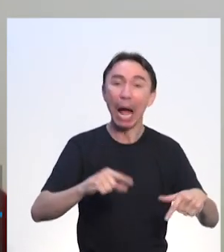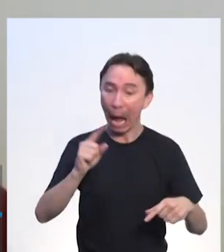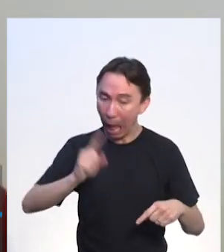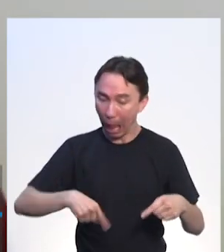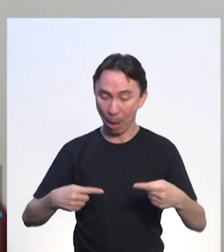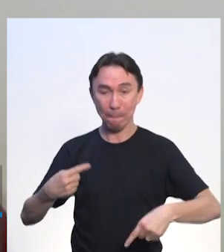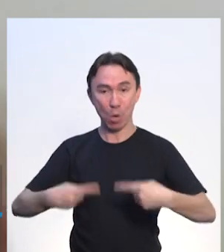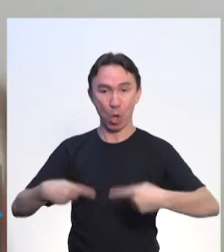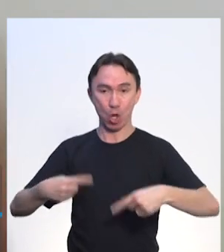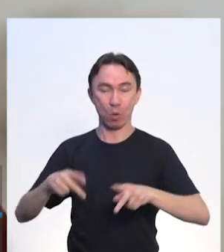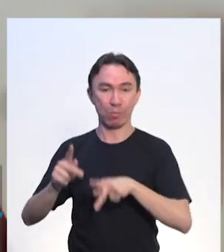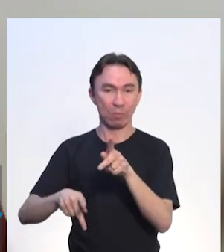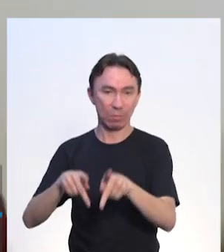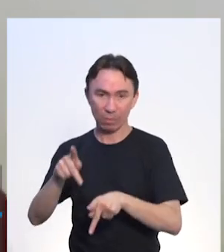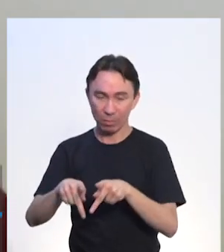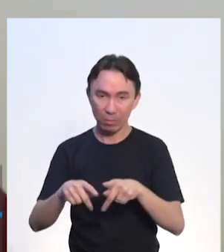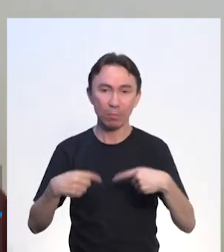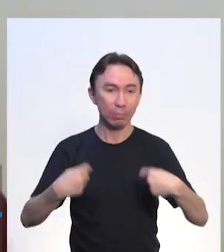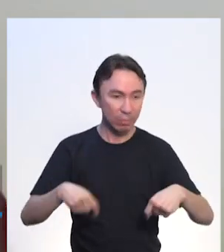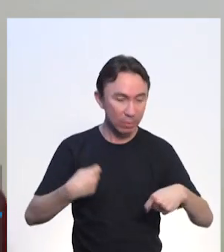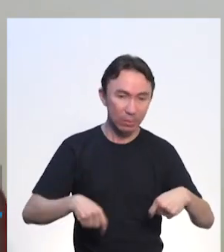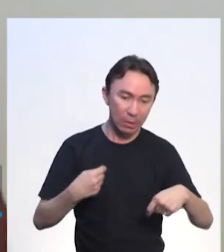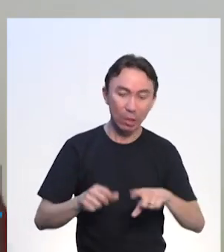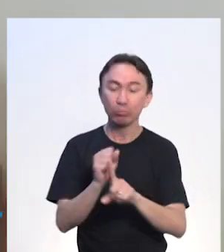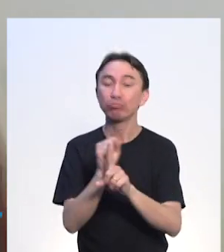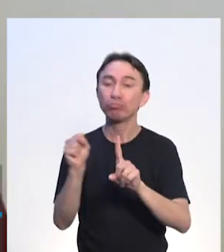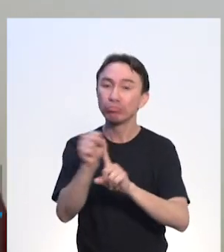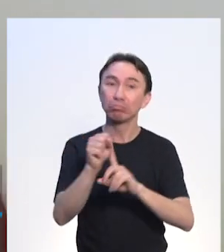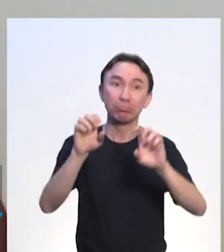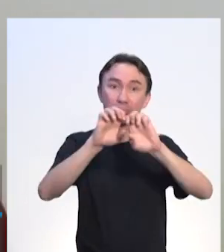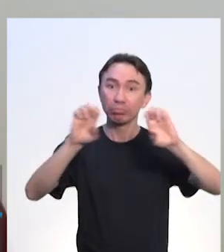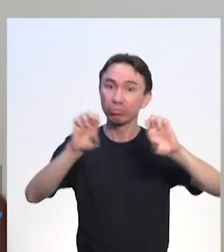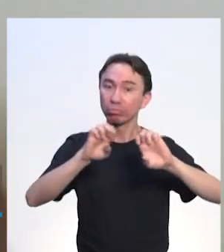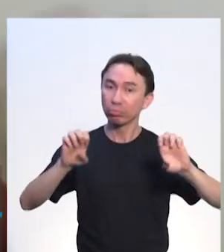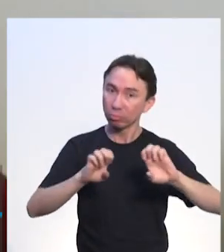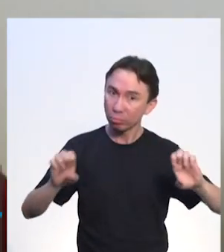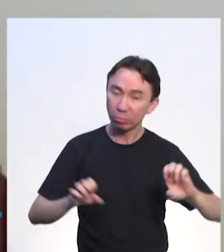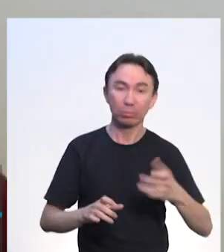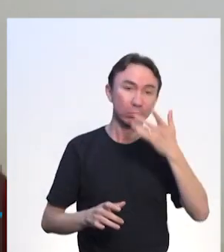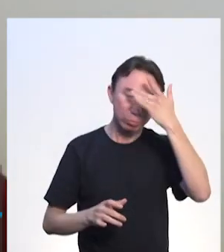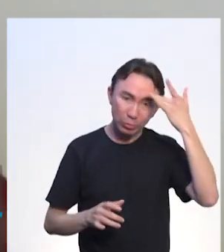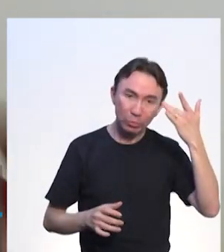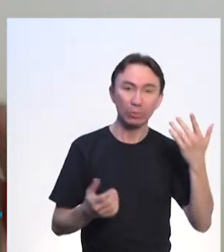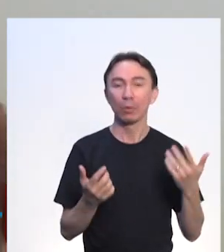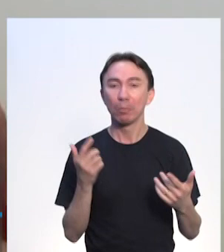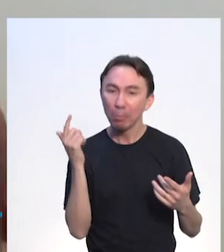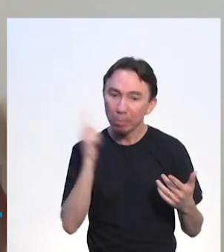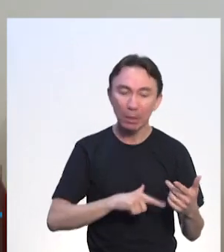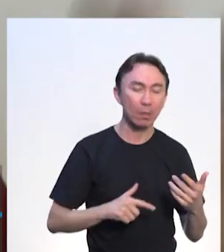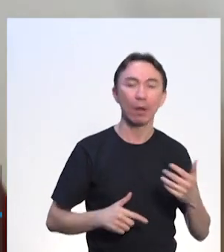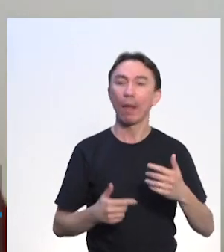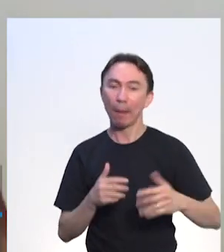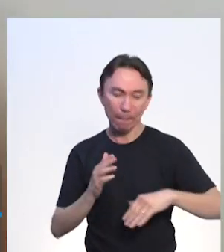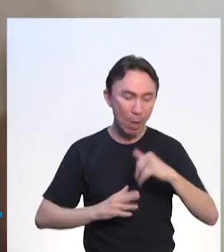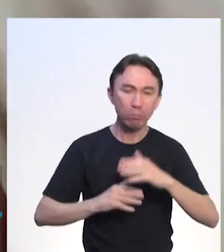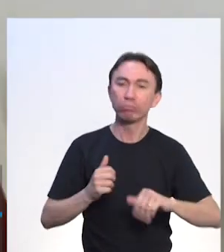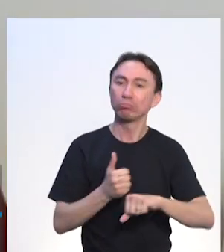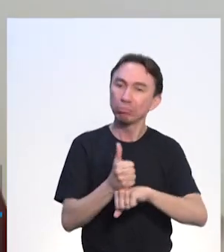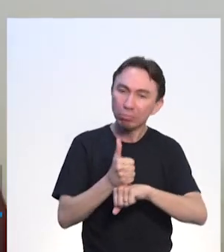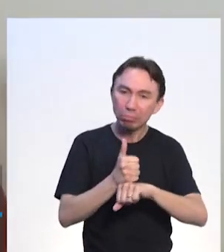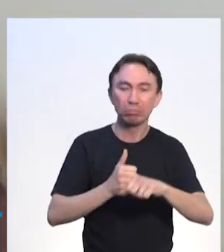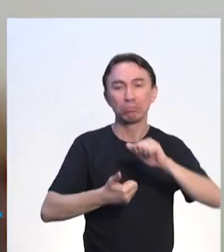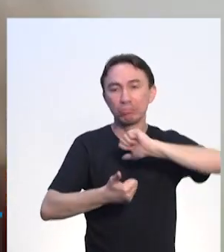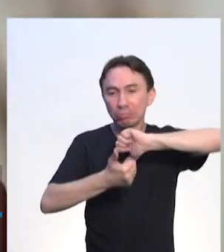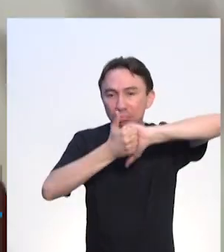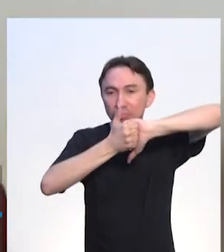e é necessário toda uma estrutura social para garantir que as pessoas tenham qualificação, que exista um desenvolvimento